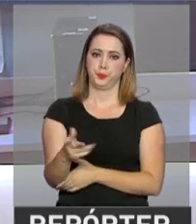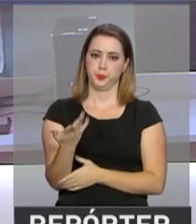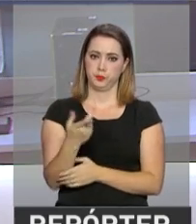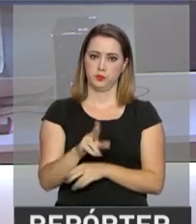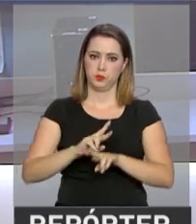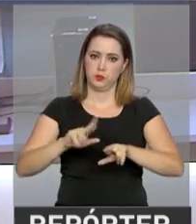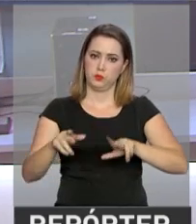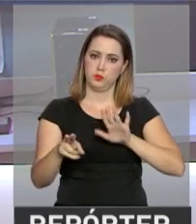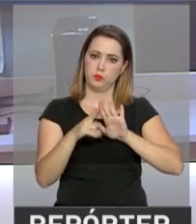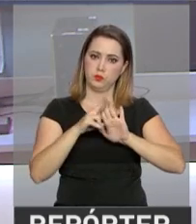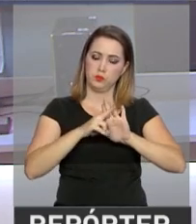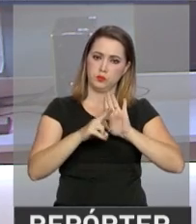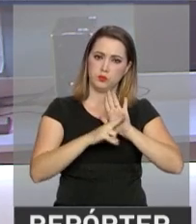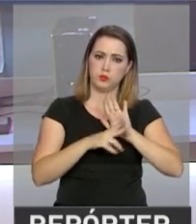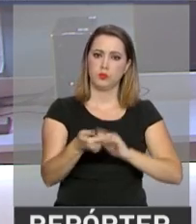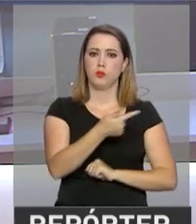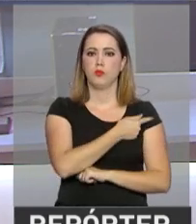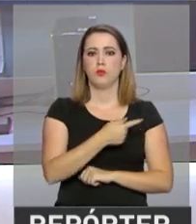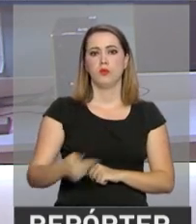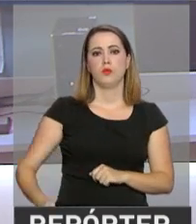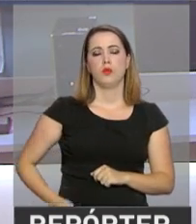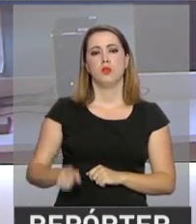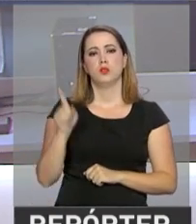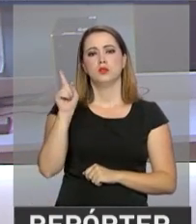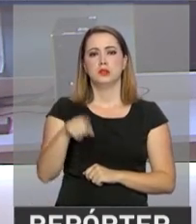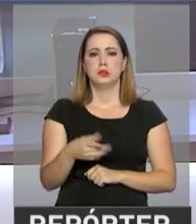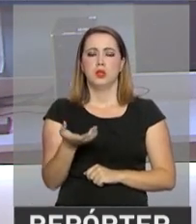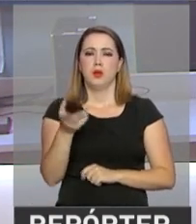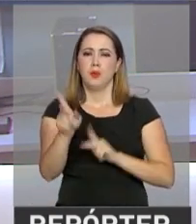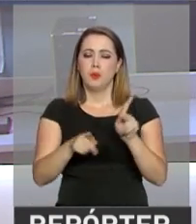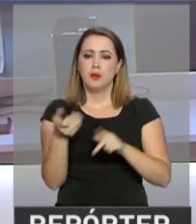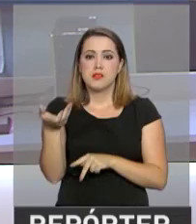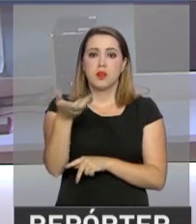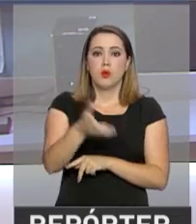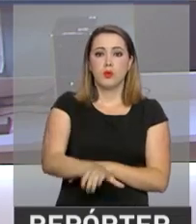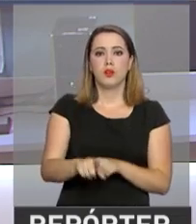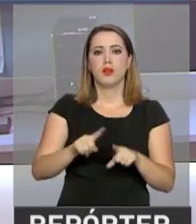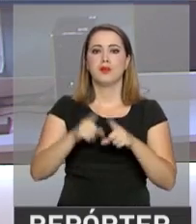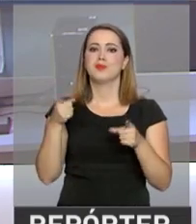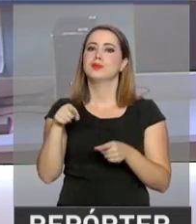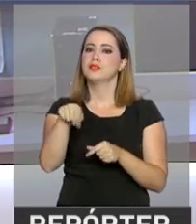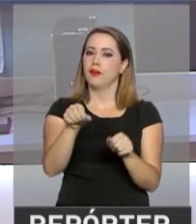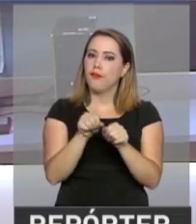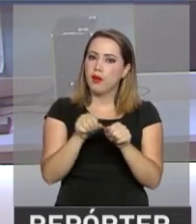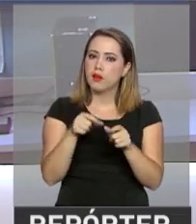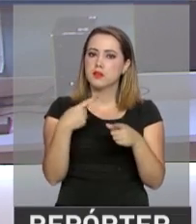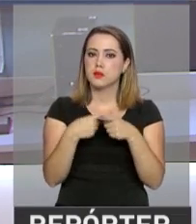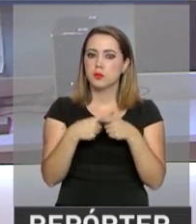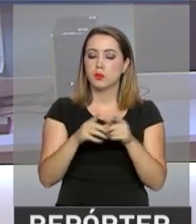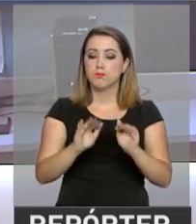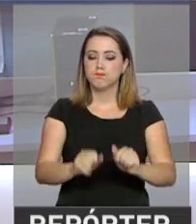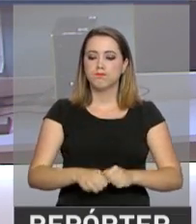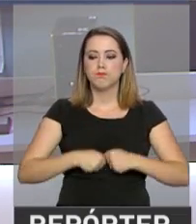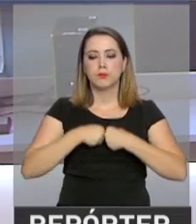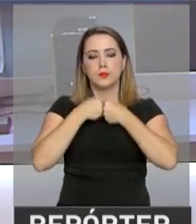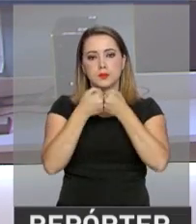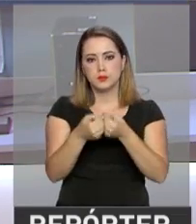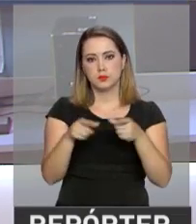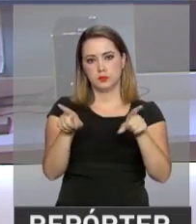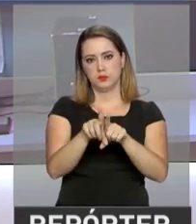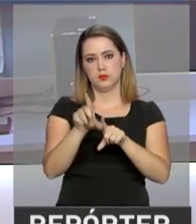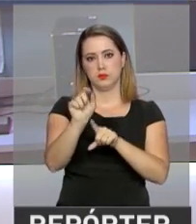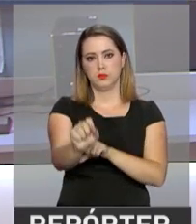que muitas medidas tomadas pelo governo dele são impopulares, mas ele as faz e faz questão de fazê-las,